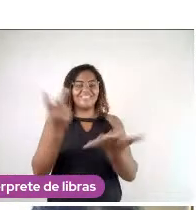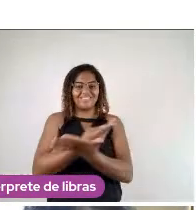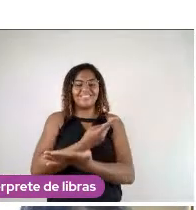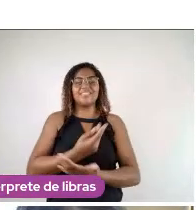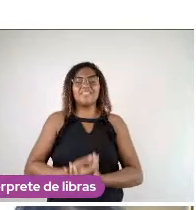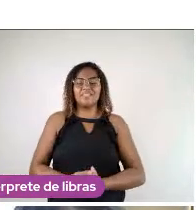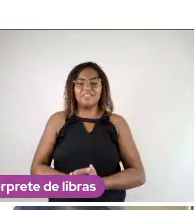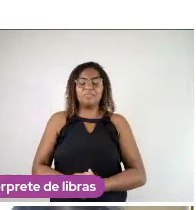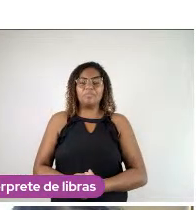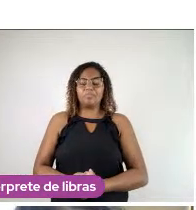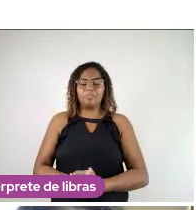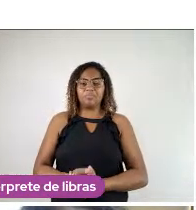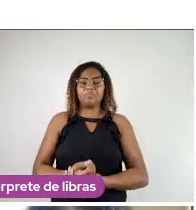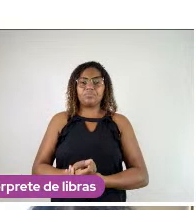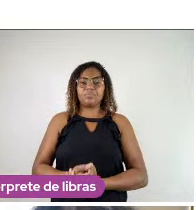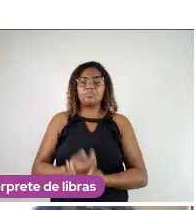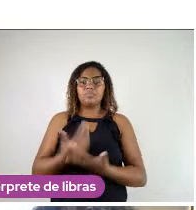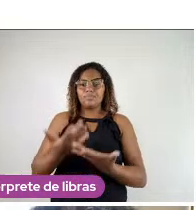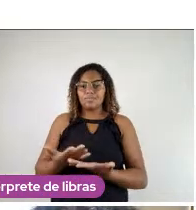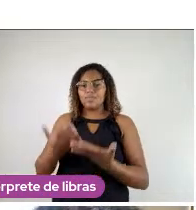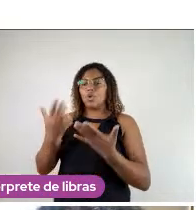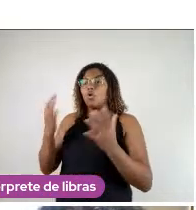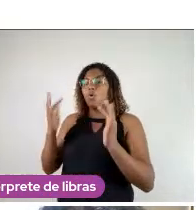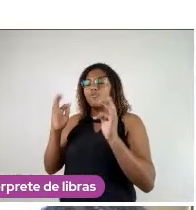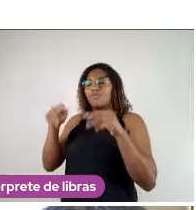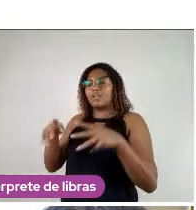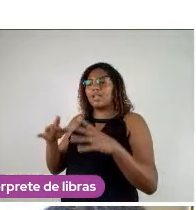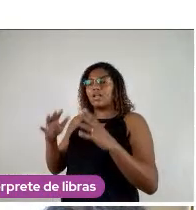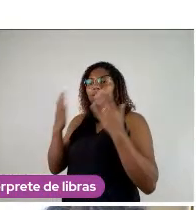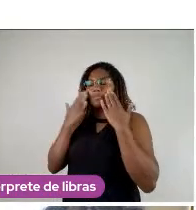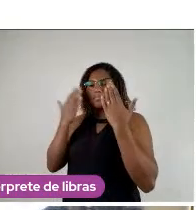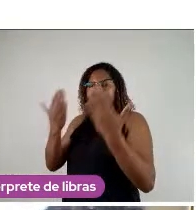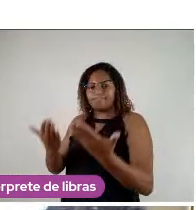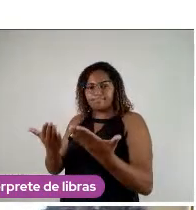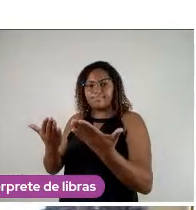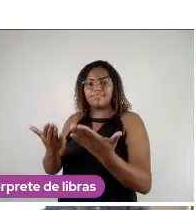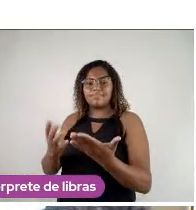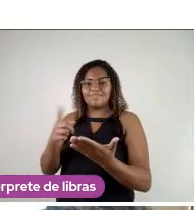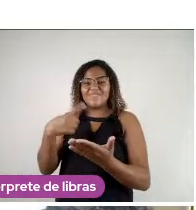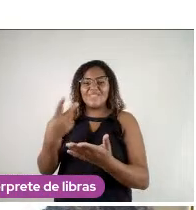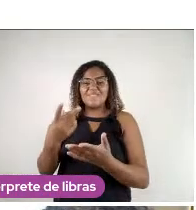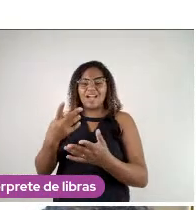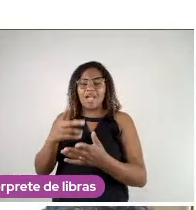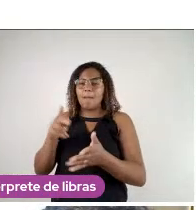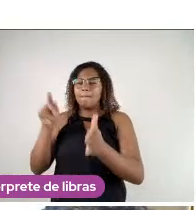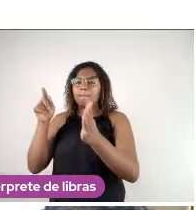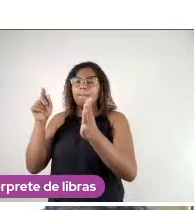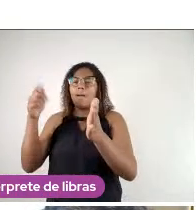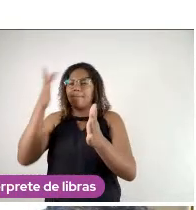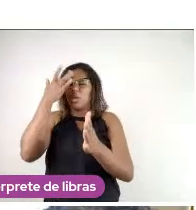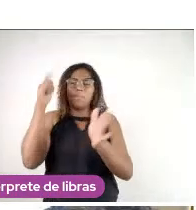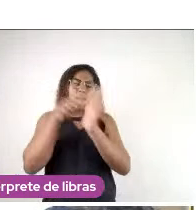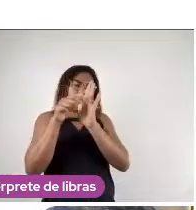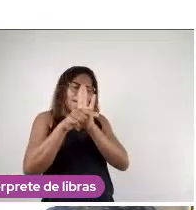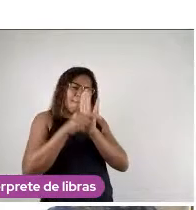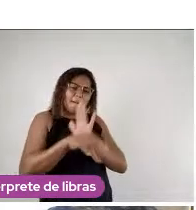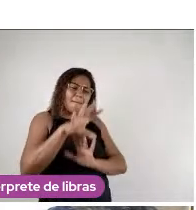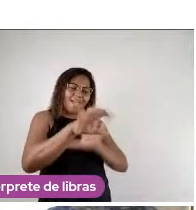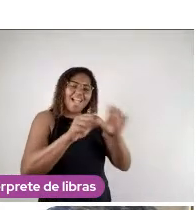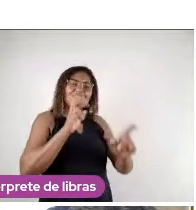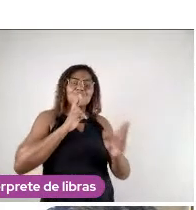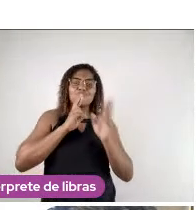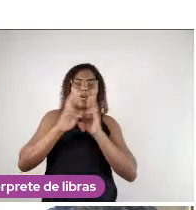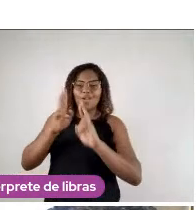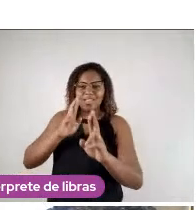final da apresentação do Noelle, a gente vai pegar, né, as perguntas, né, do chat aqui e passar